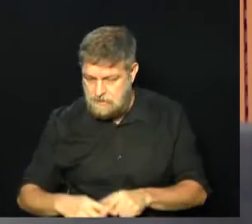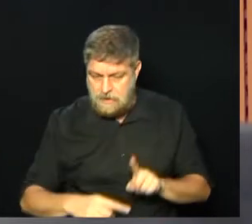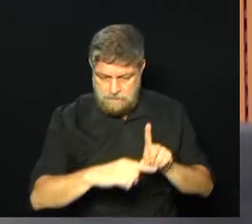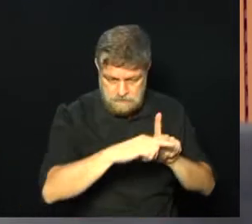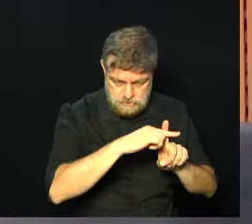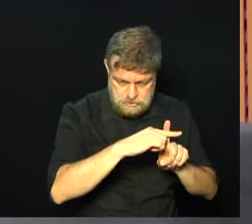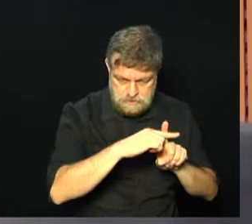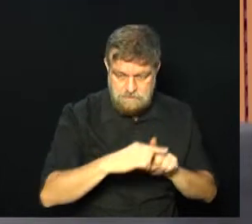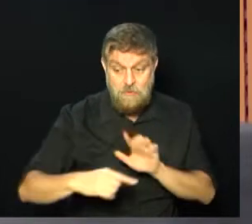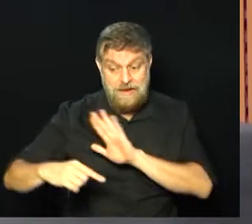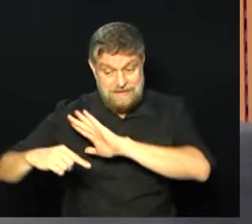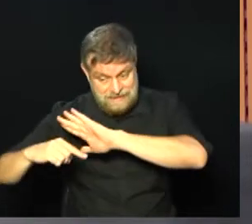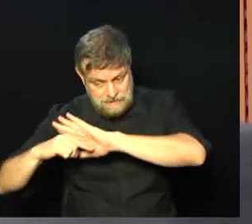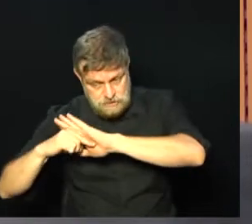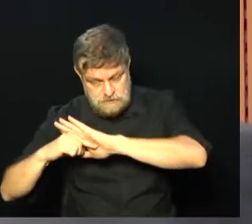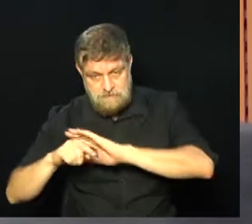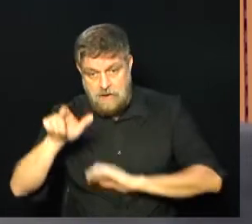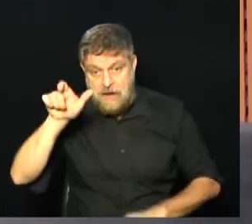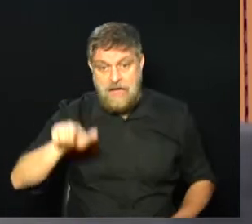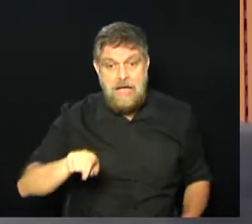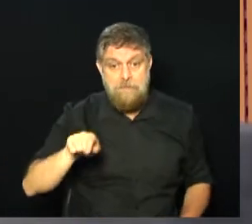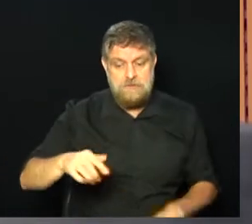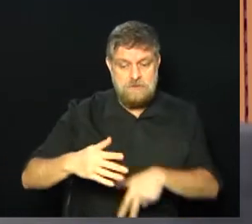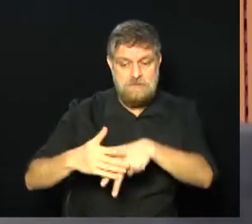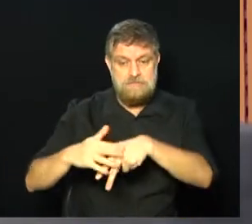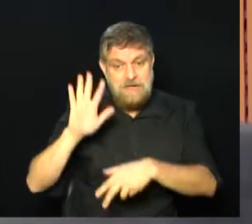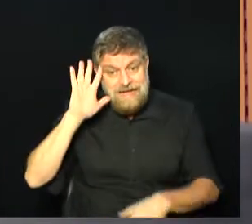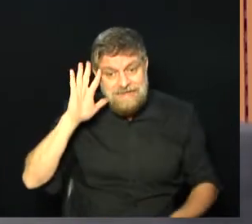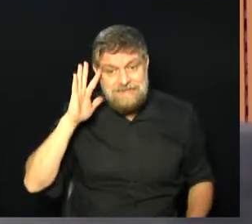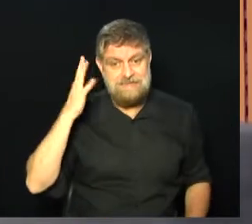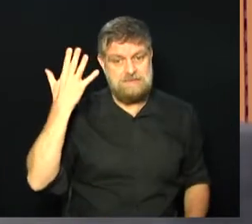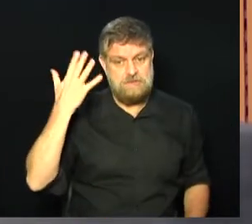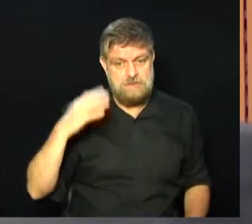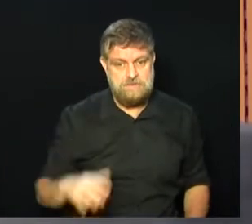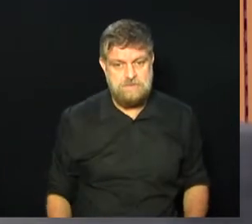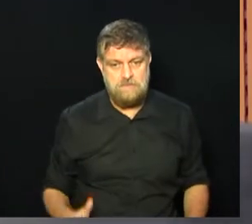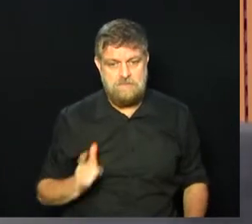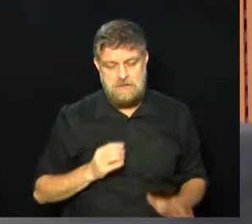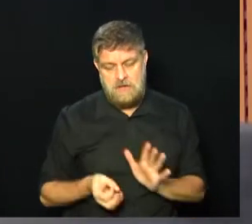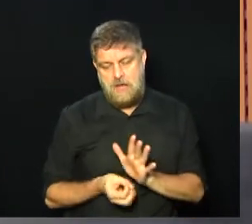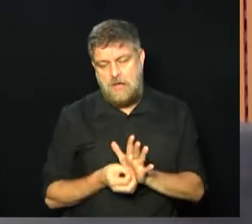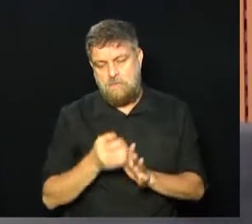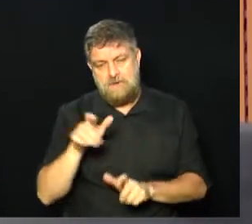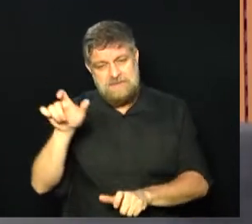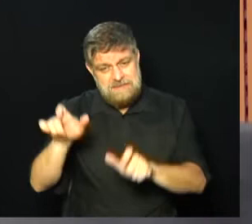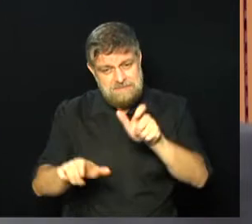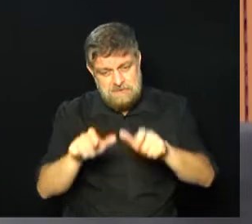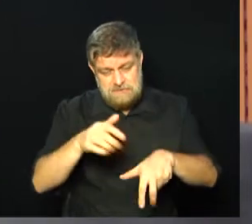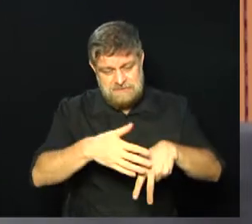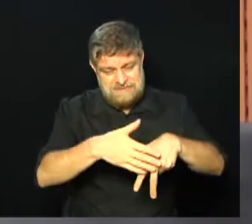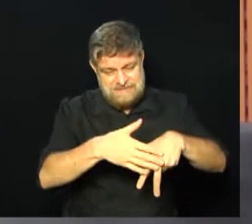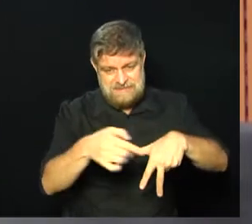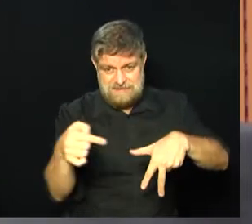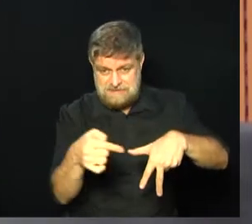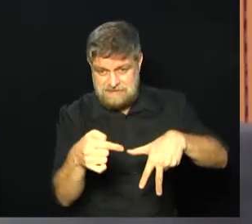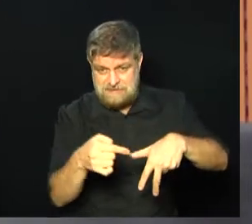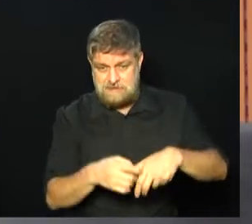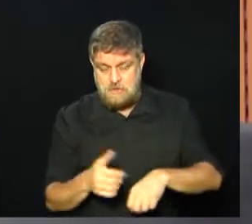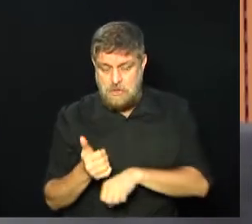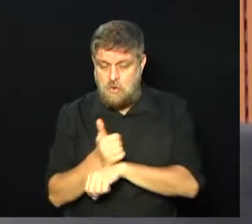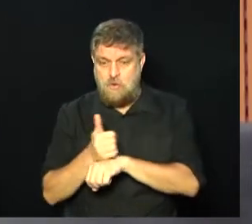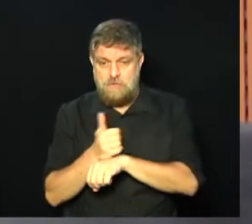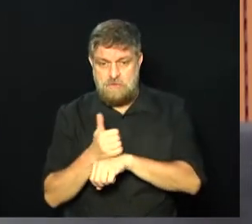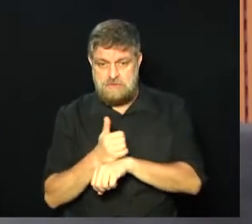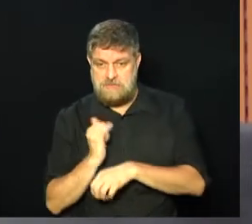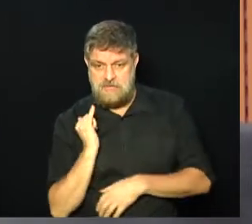método e o paciente decide. Eu já tive muitos pacientes que tinham, geralmente, o que os especialistas fazem? Só se